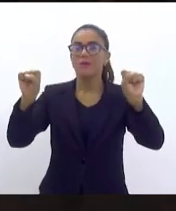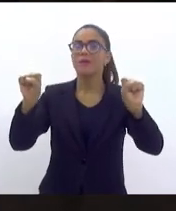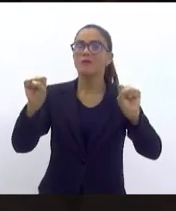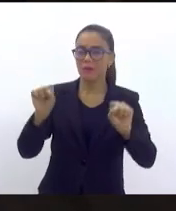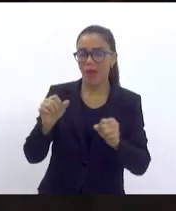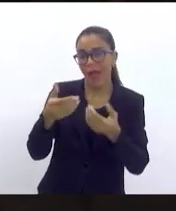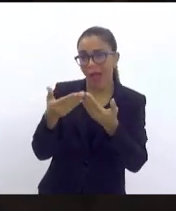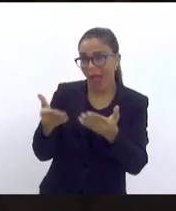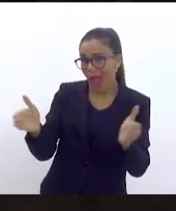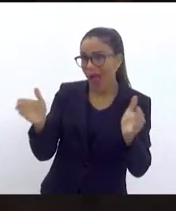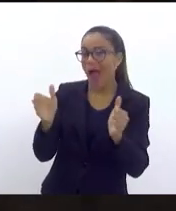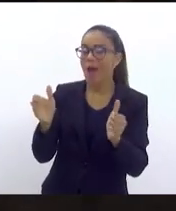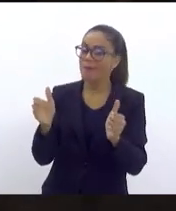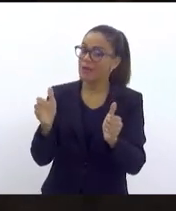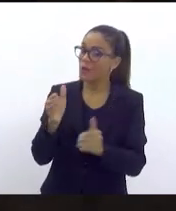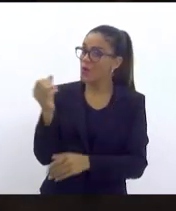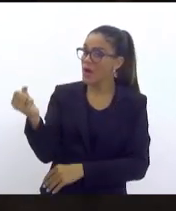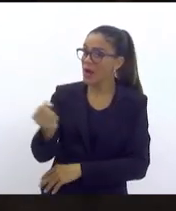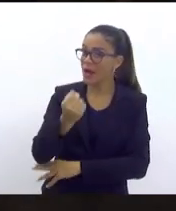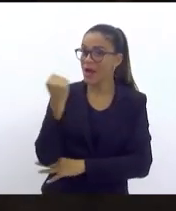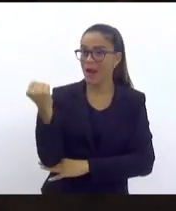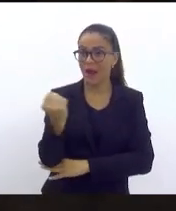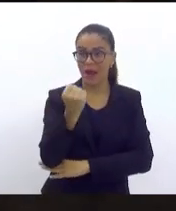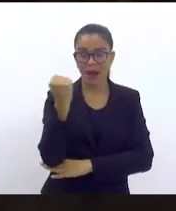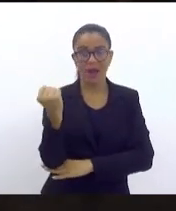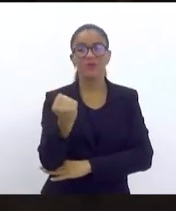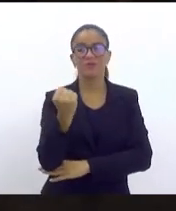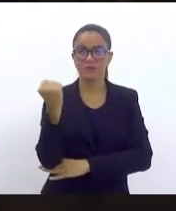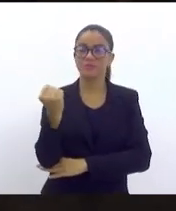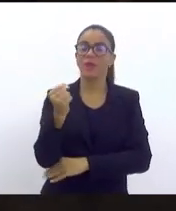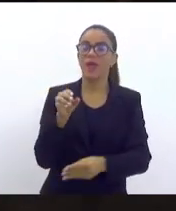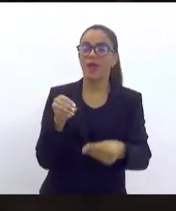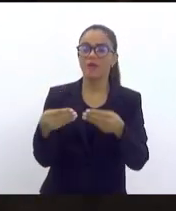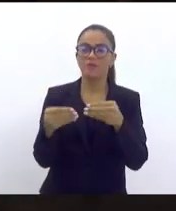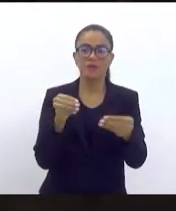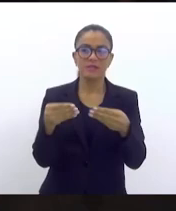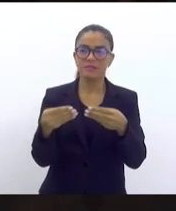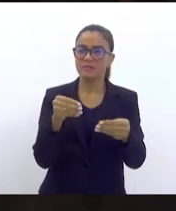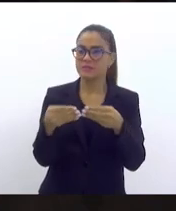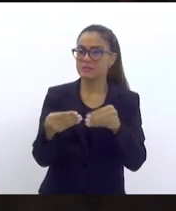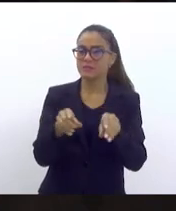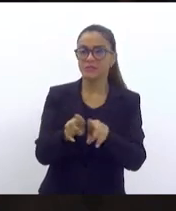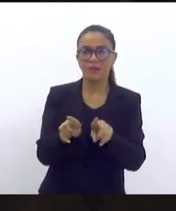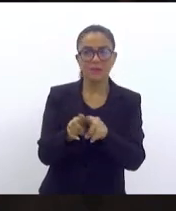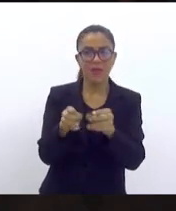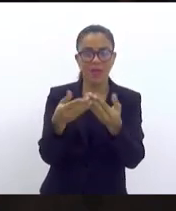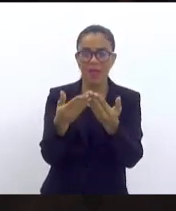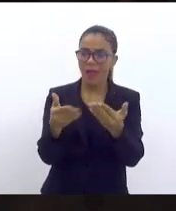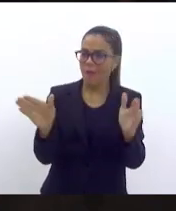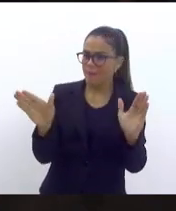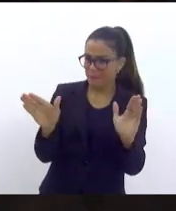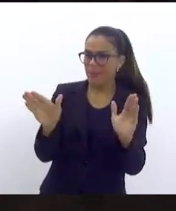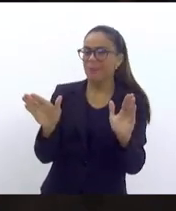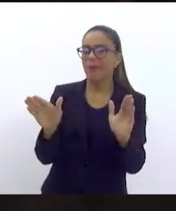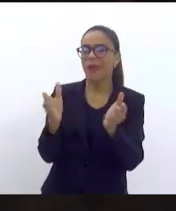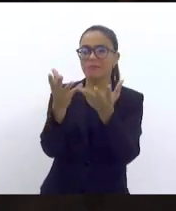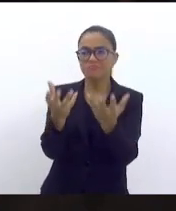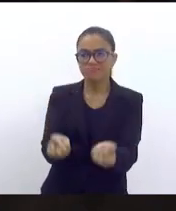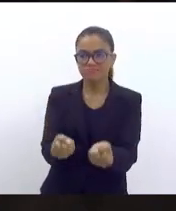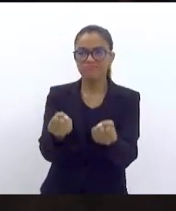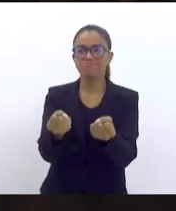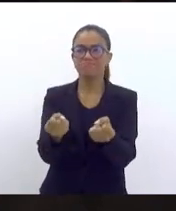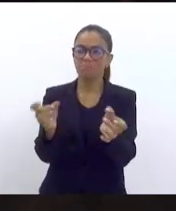abram precedente gravíssimo para o país que é a flexibilização e abrir a porta para que se permita